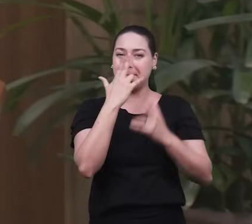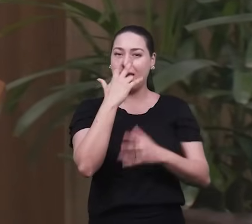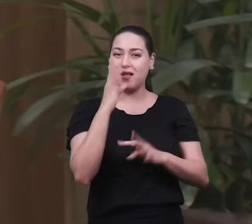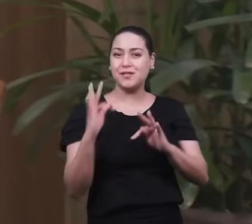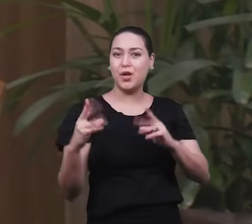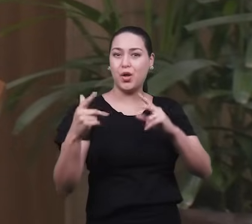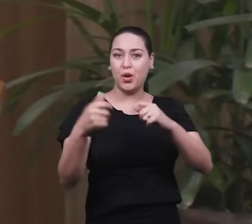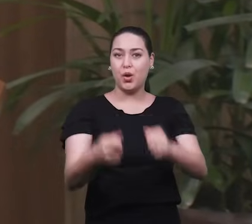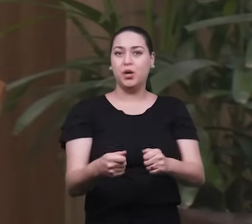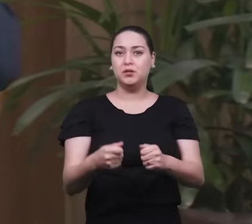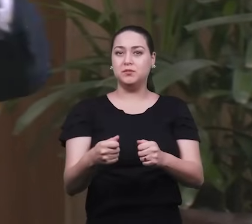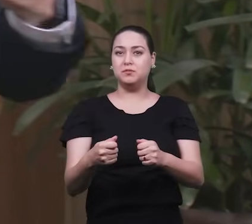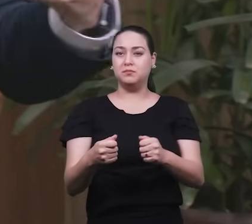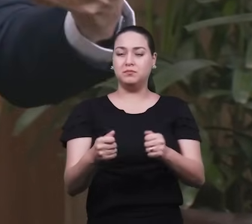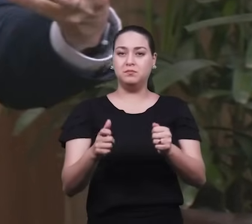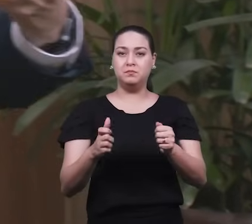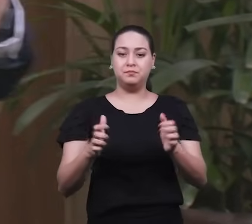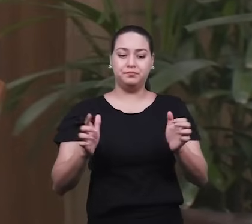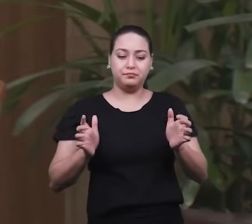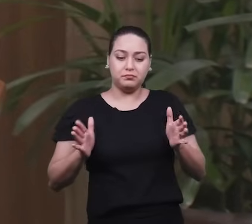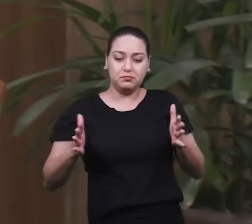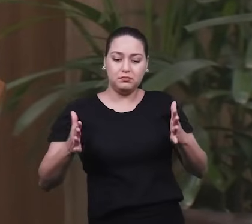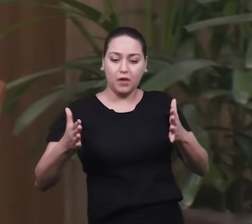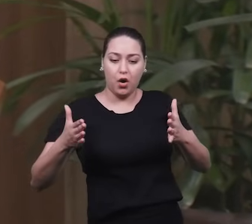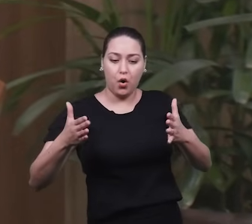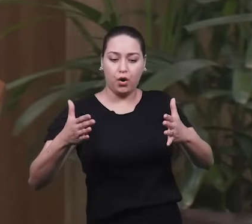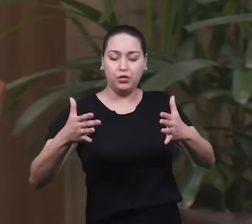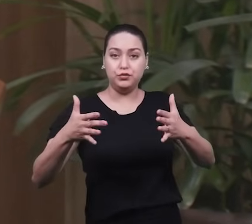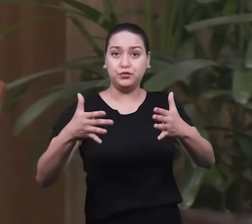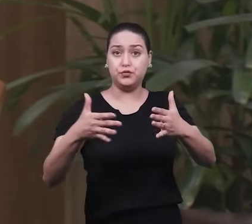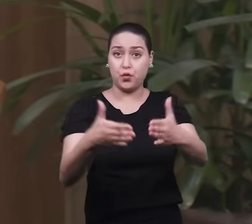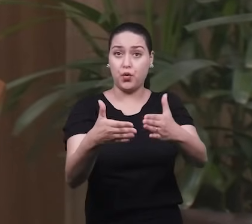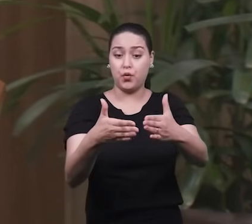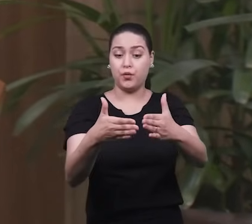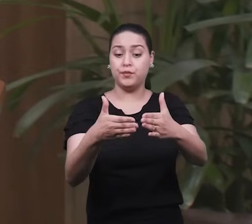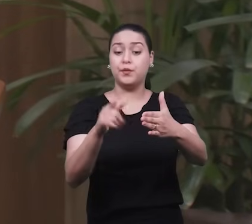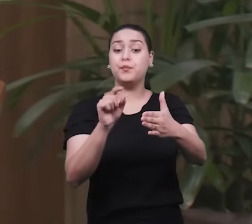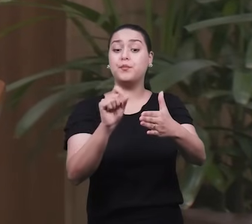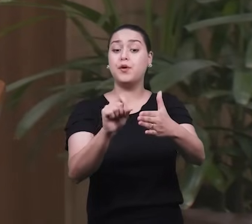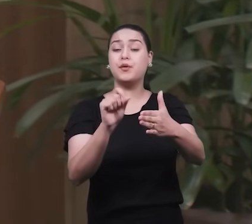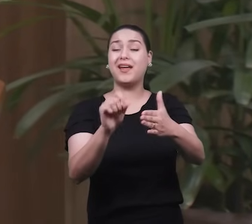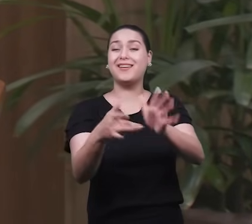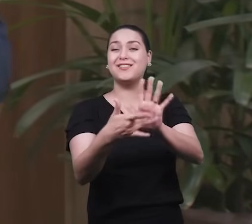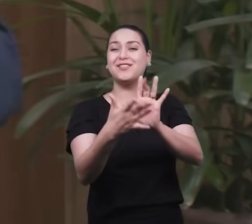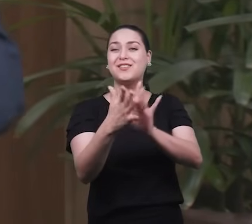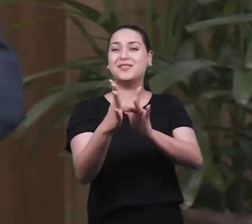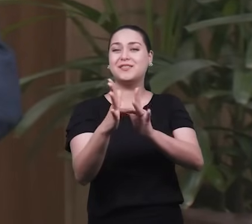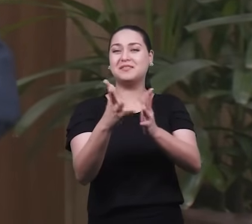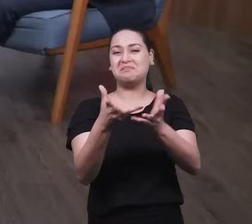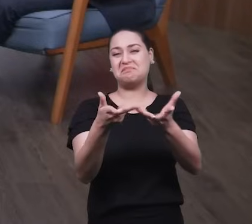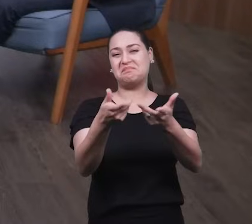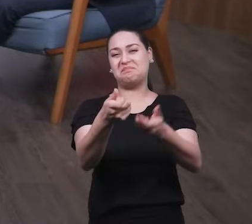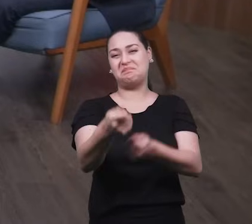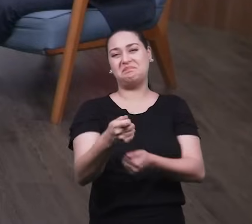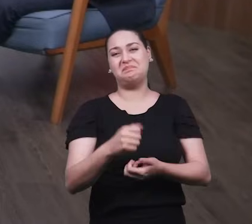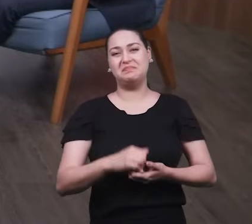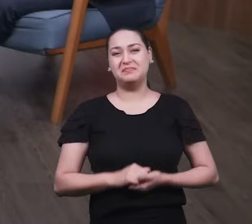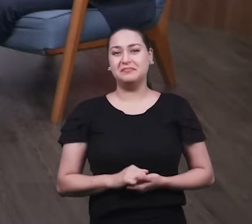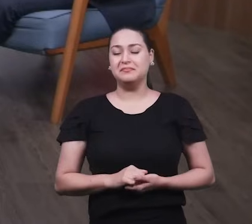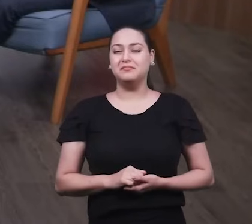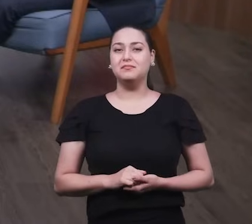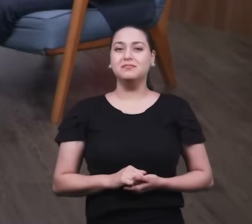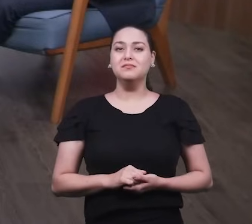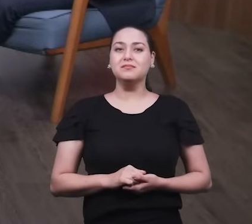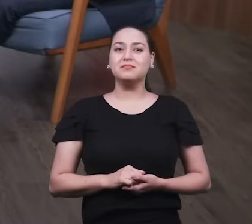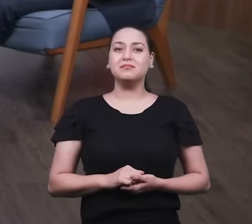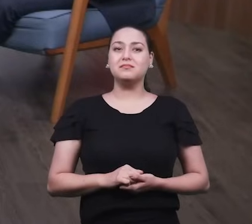na verdade acontece isso, tudo vai convergindo para a pessoa gloriosa do Senhor Jesus.